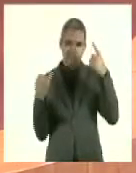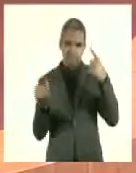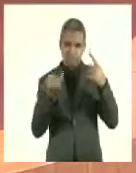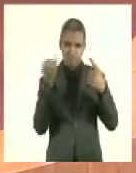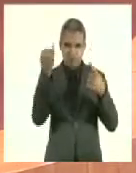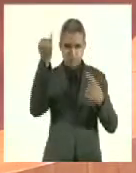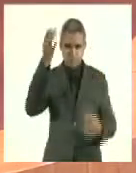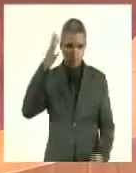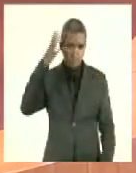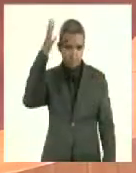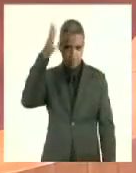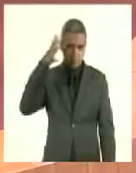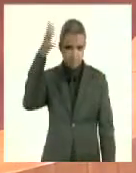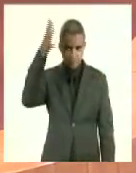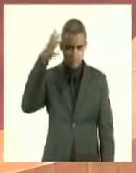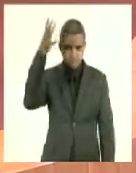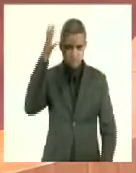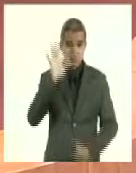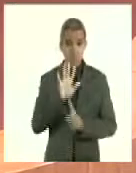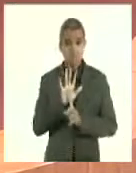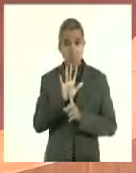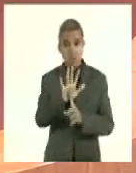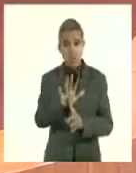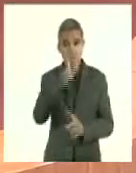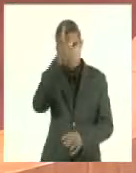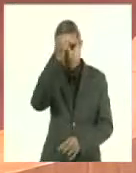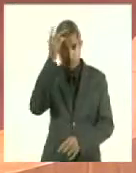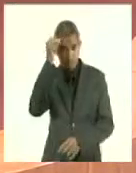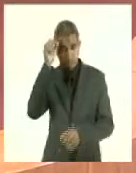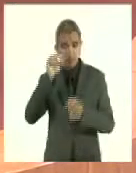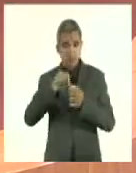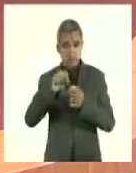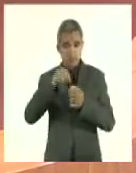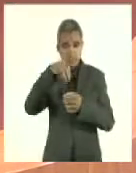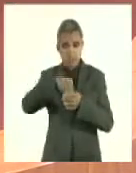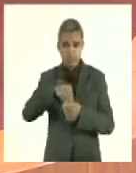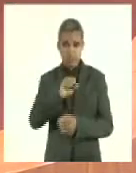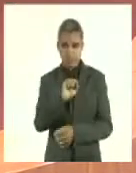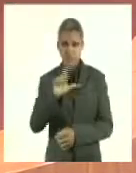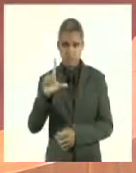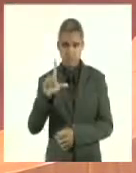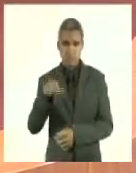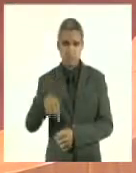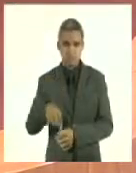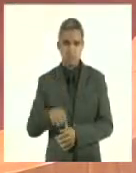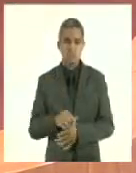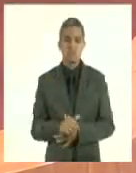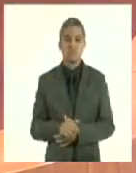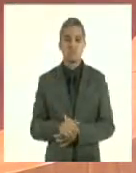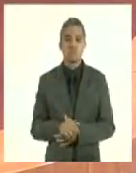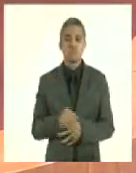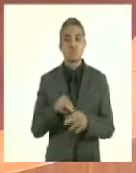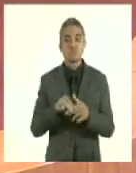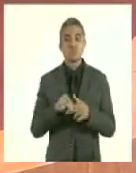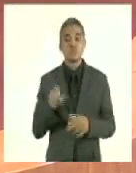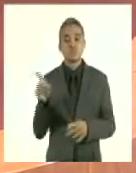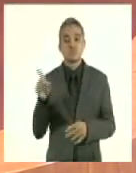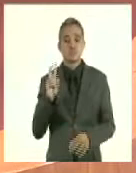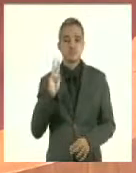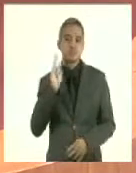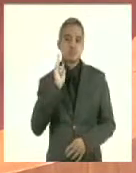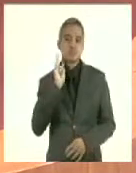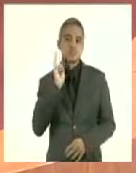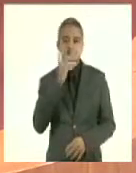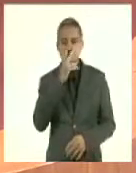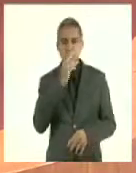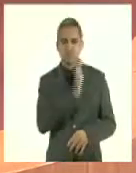se mostra o que o prefeito tem feito na cidade, e ele volta o seu coração